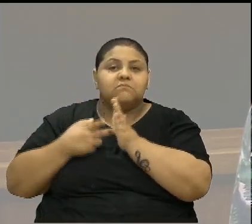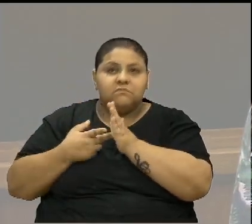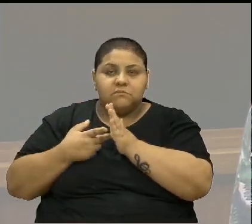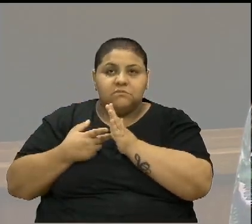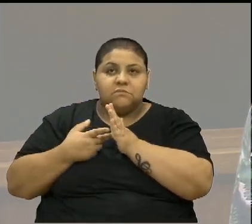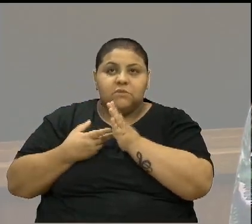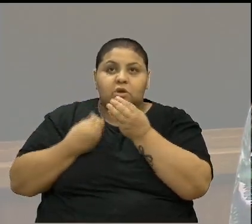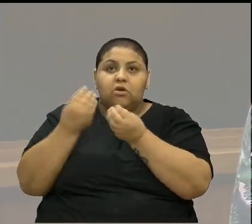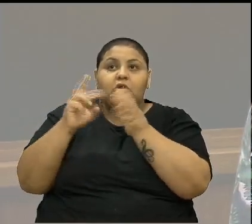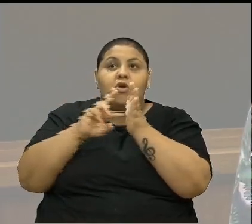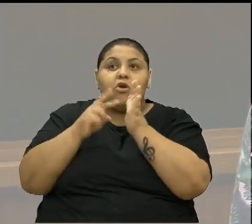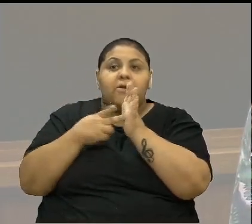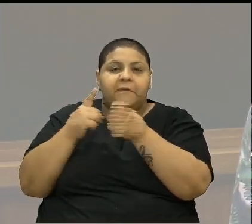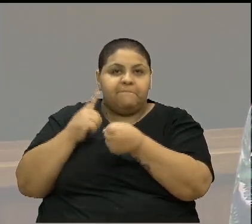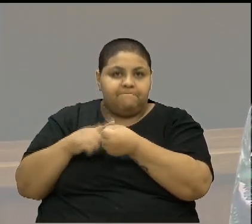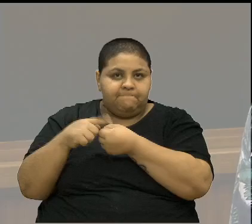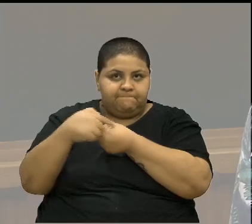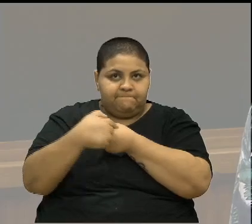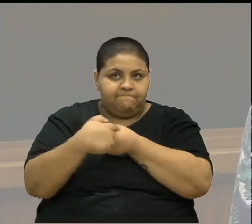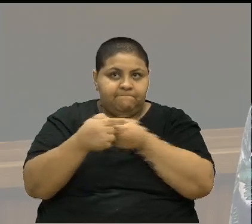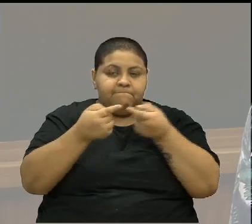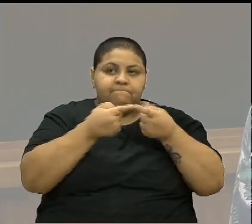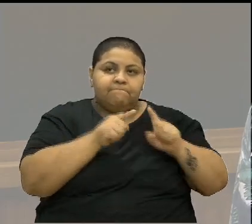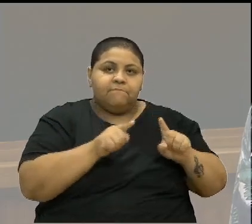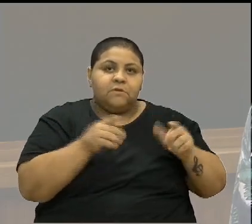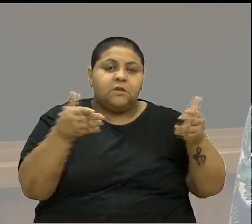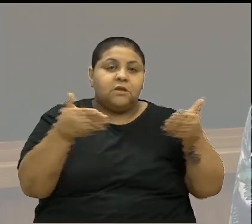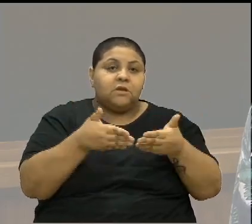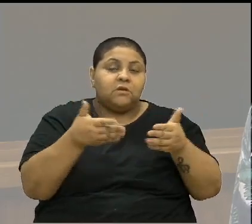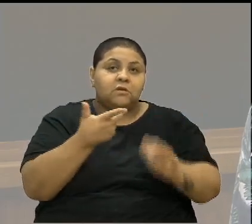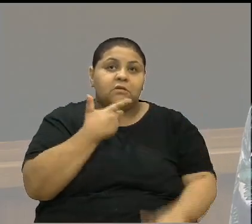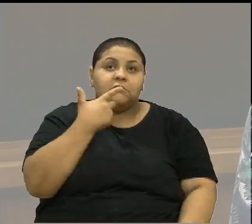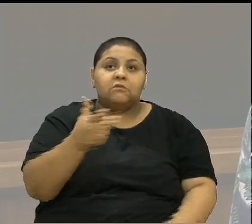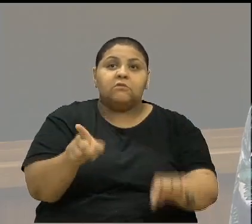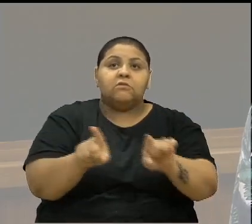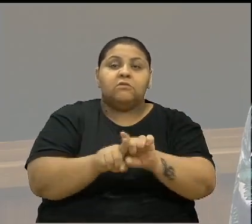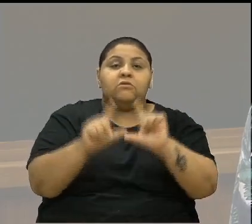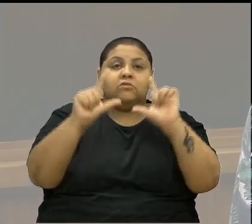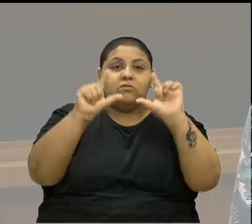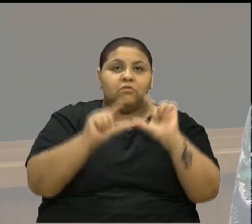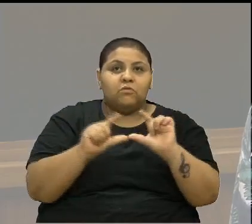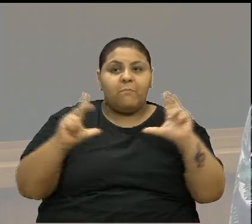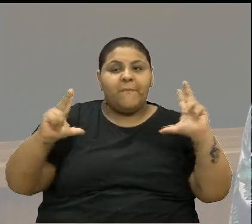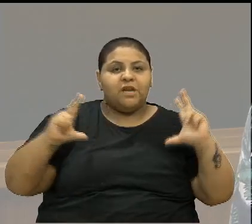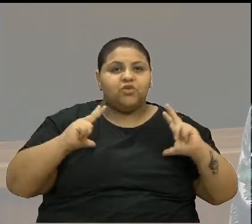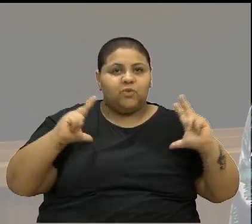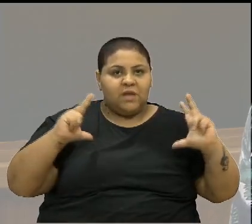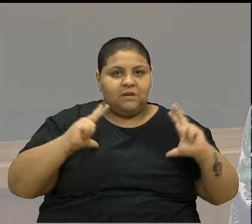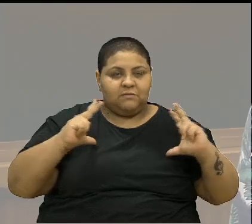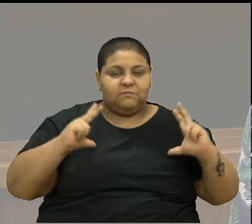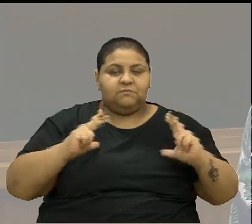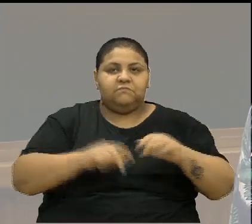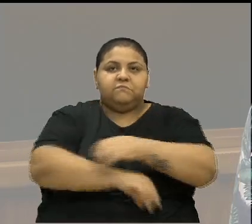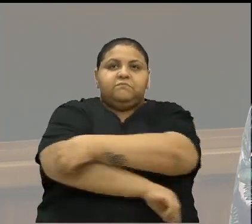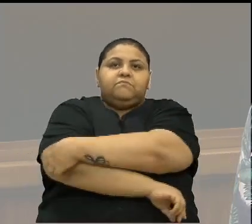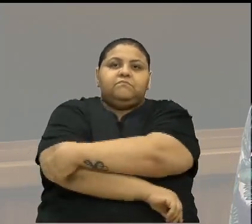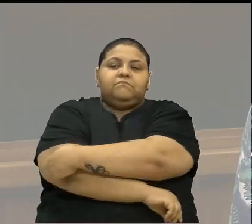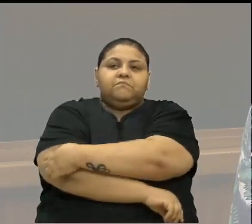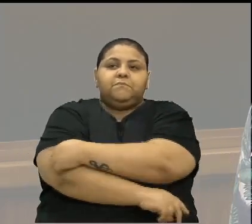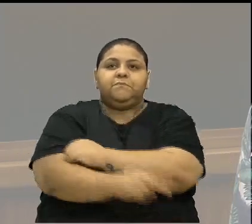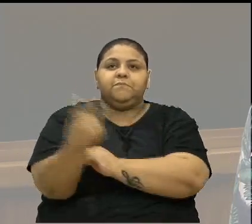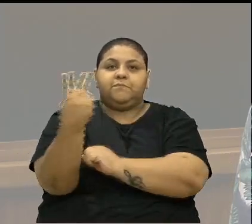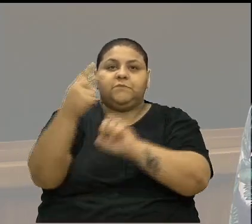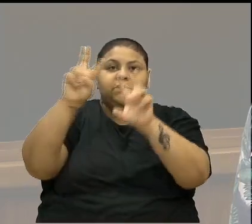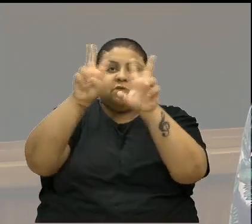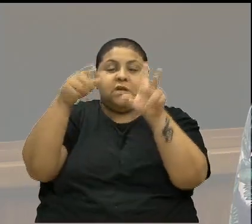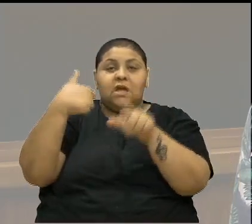que ele significa para a cidade. Mas agora eu queria falar também um pouco pessoal, duas questões.